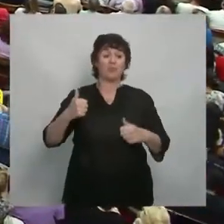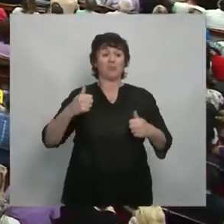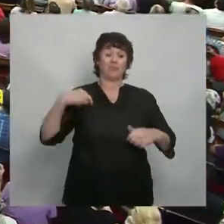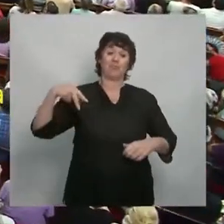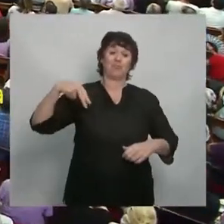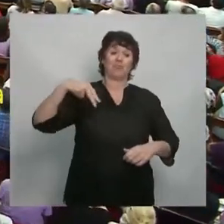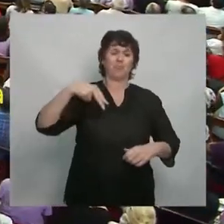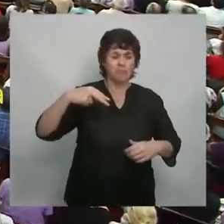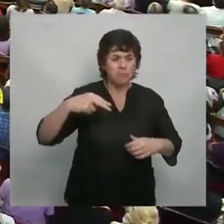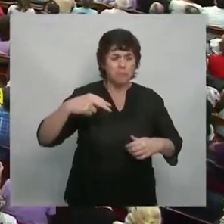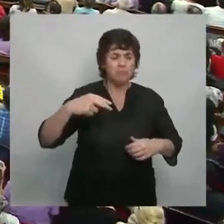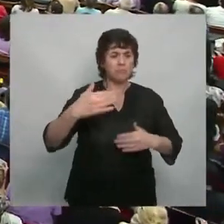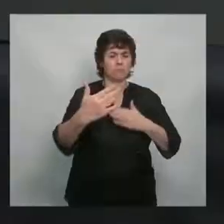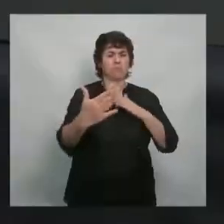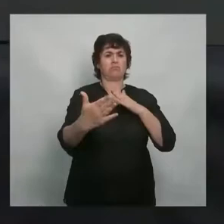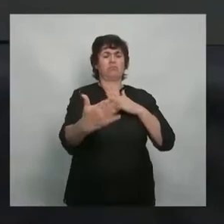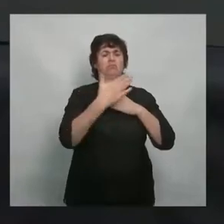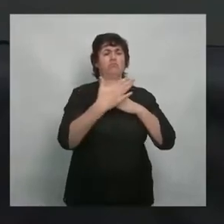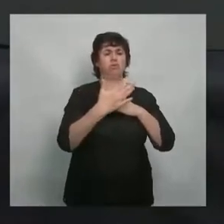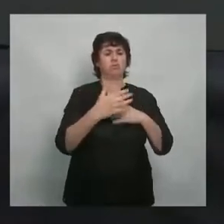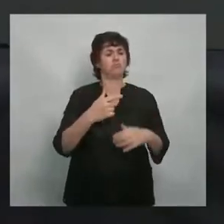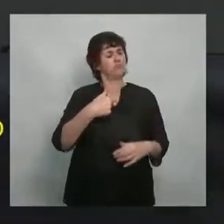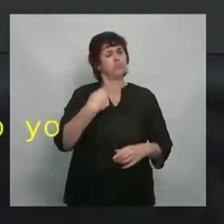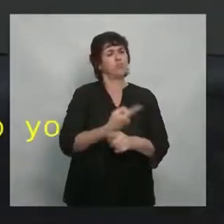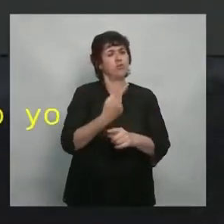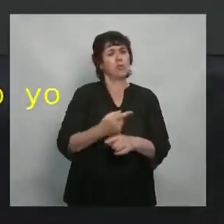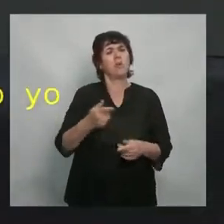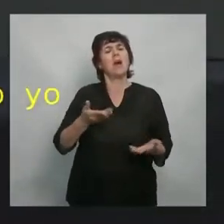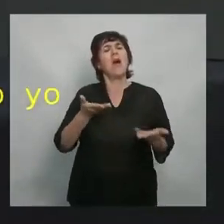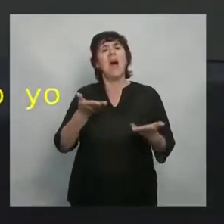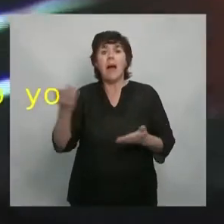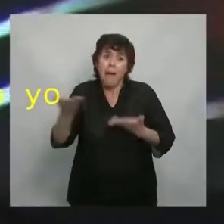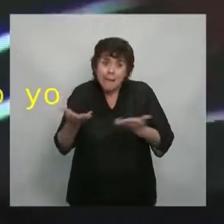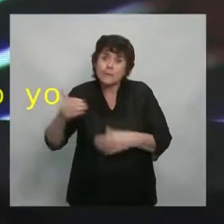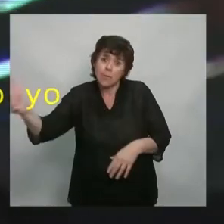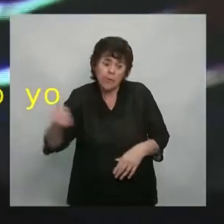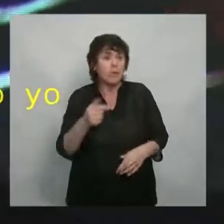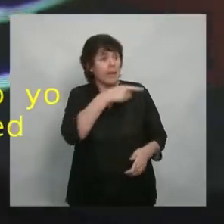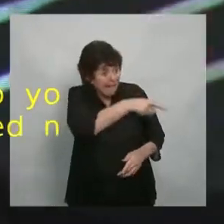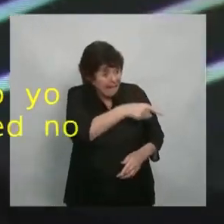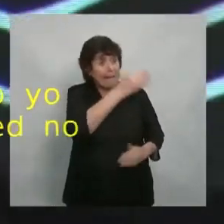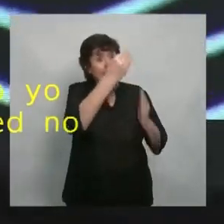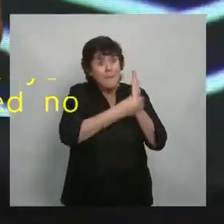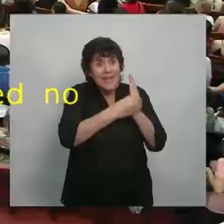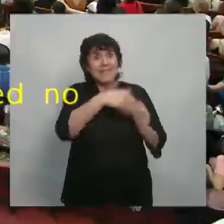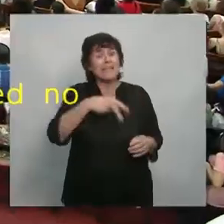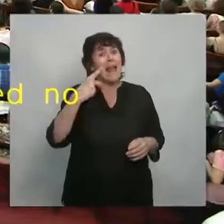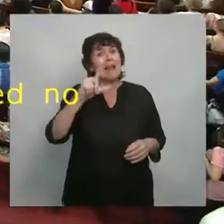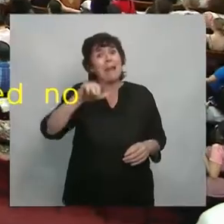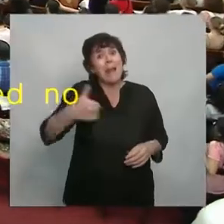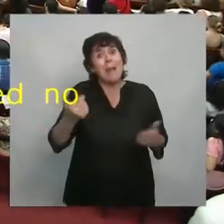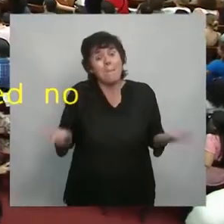falam: cadê o botão? E o assessor vira e fala: essa aqui é a ministra Nilma. E a ministra Nilma precisa de